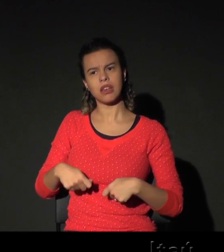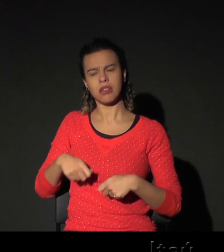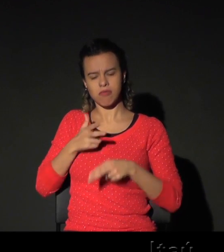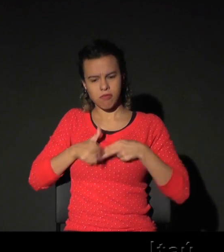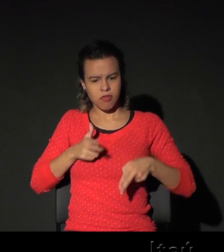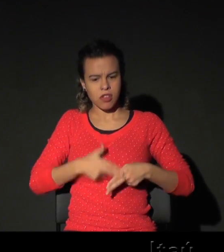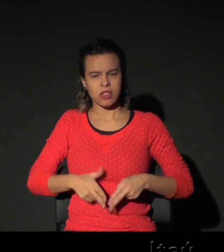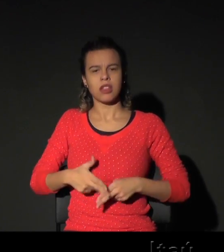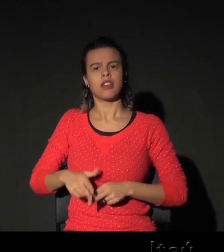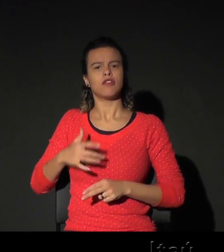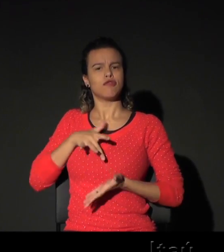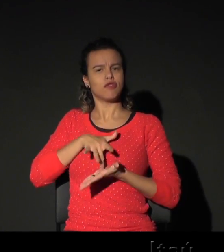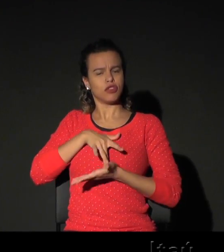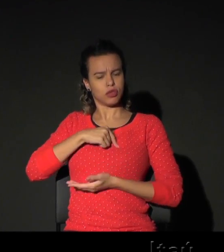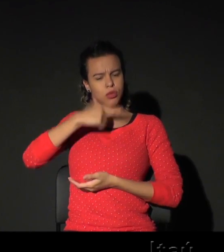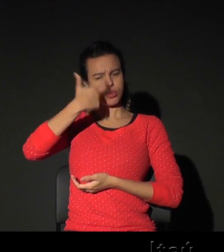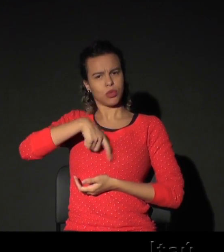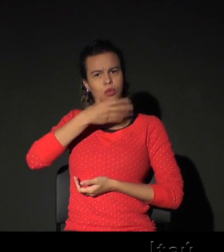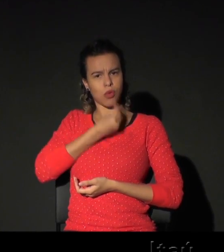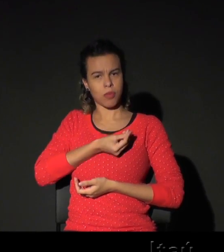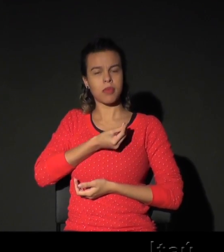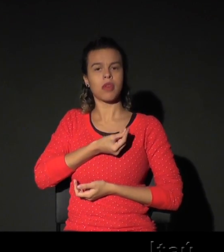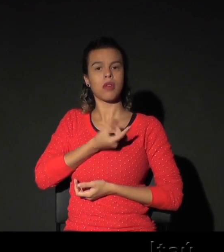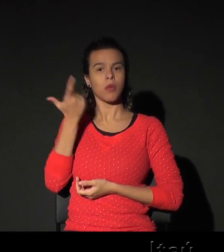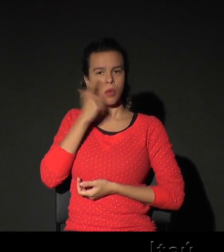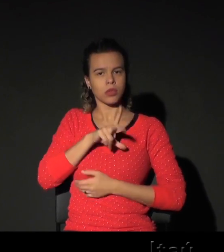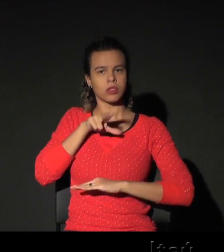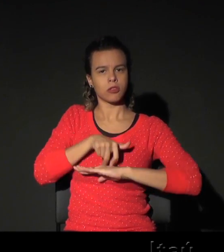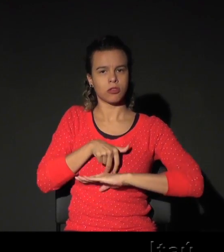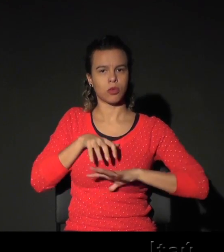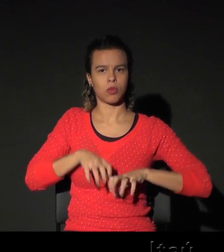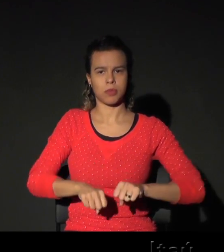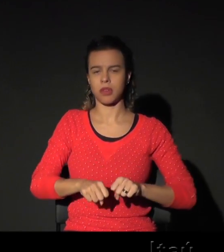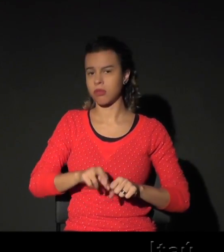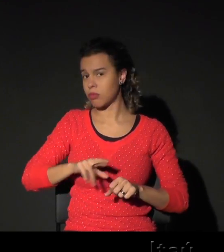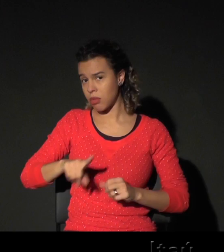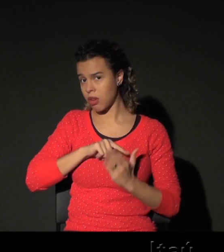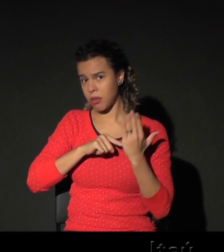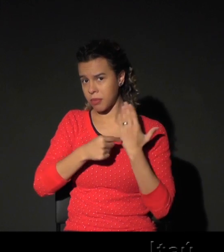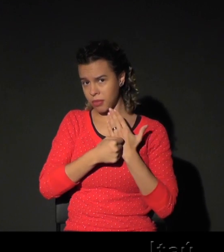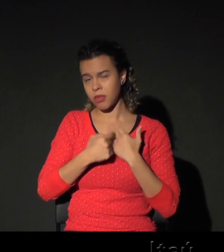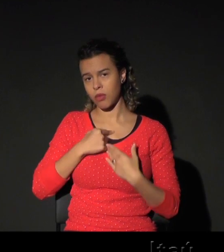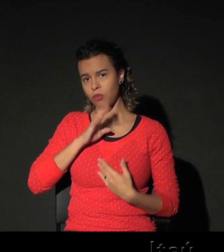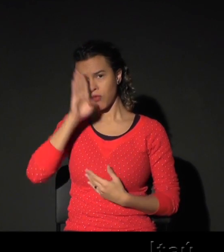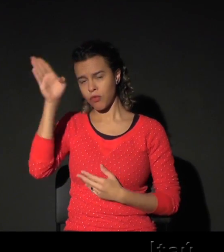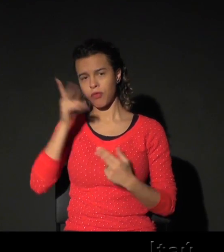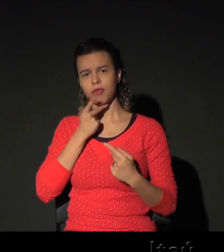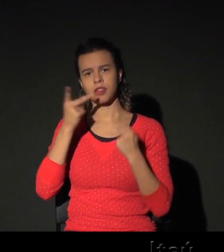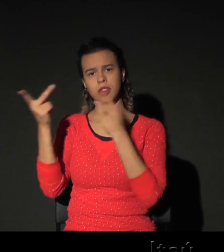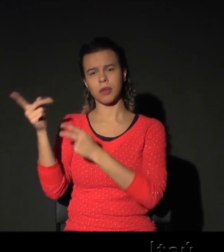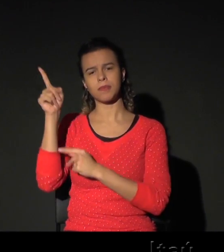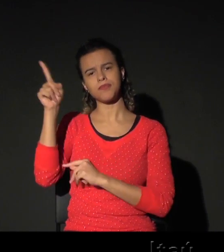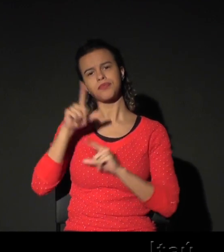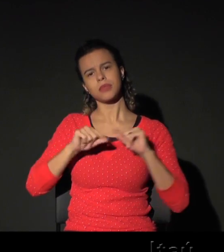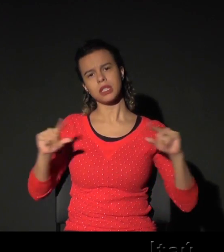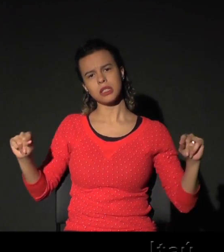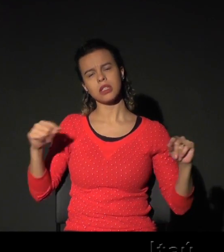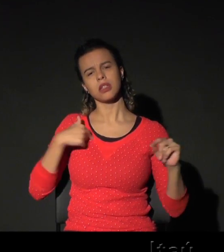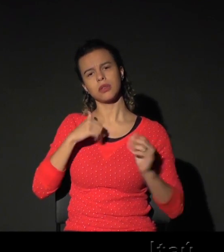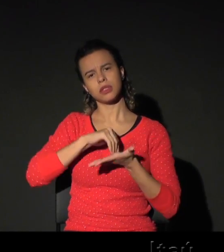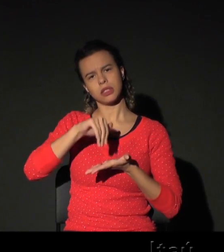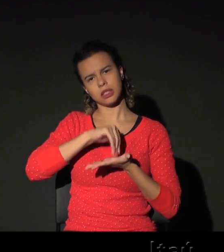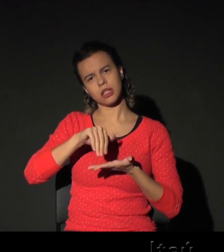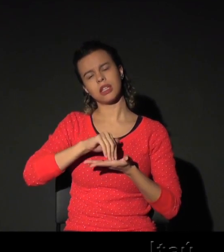disfarçar de homem Né para ocupar esses lugares isso não é uma metáfora eu tive em Brasília Tive uma experiência em Brasília como secretária de